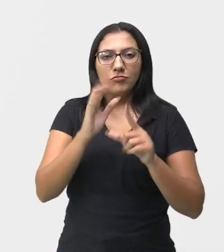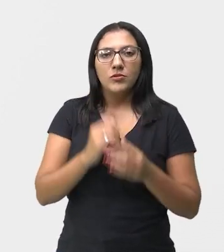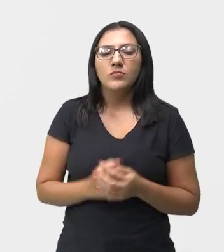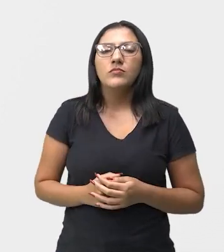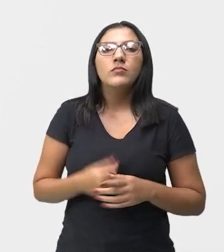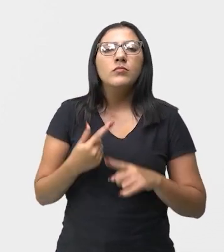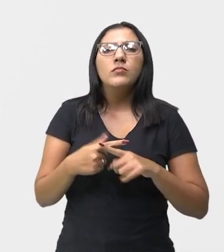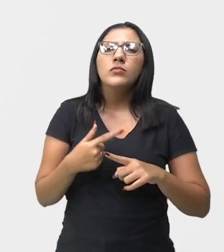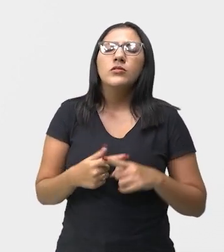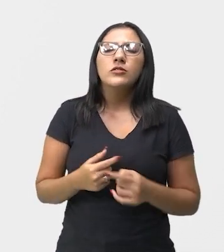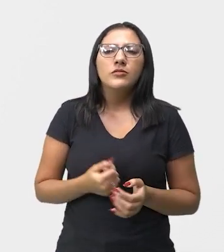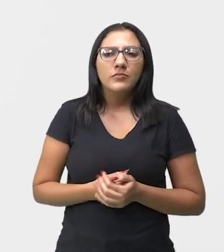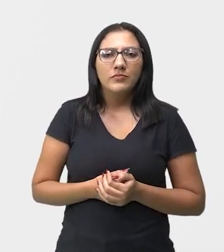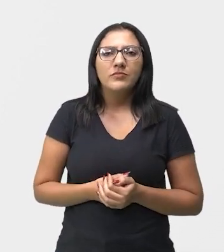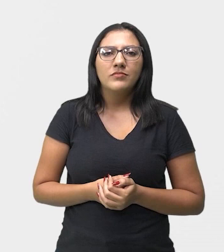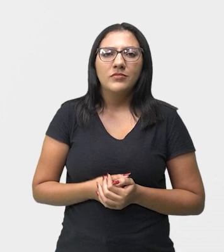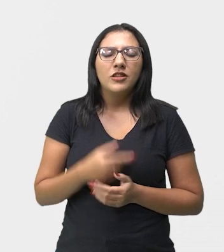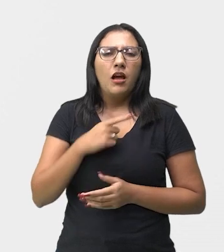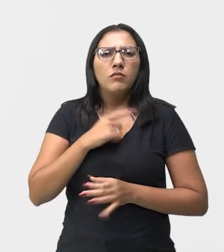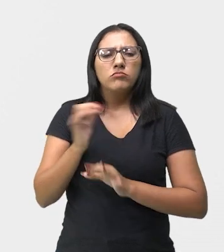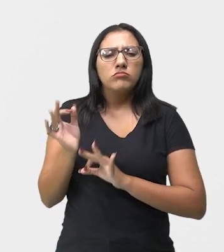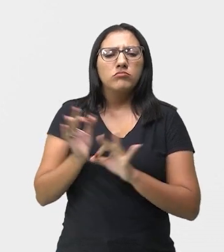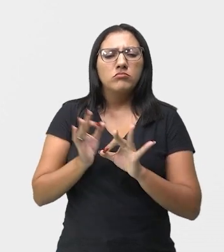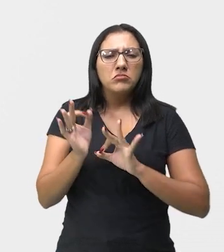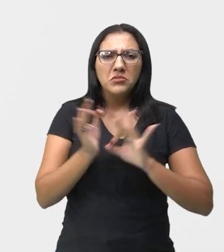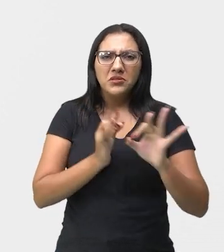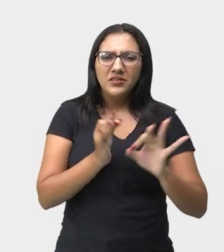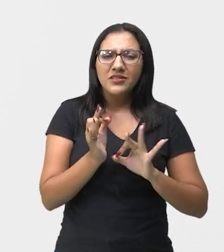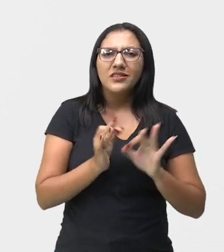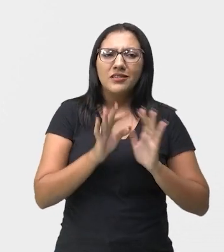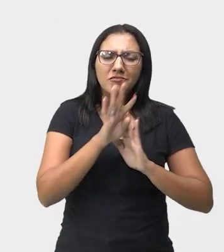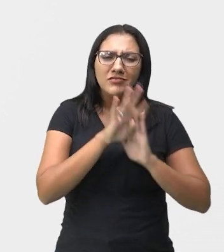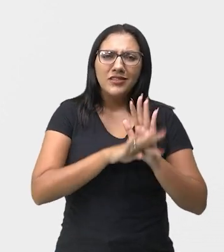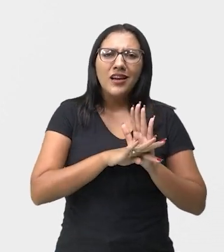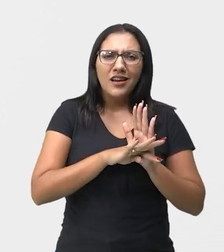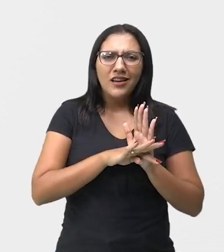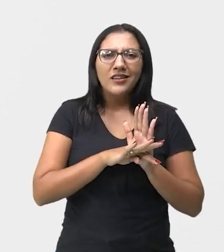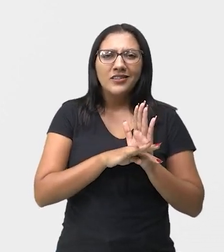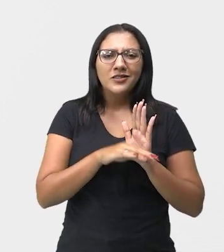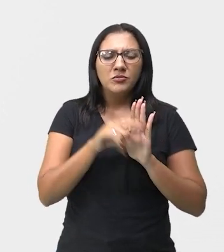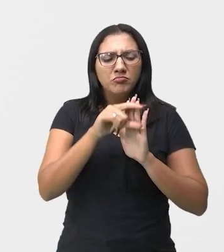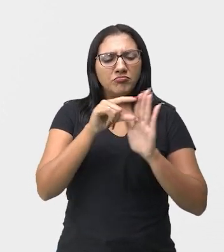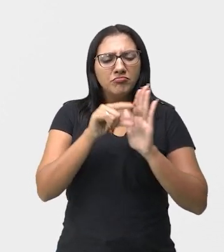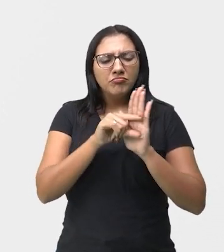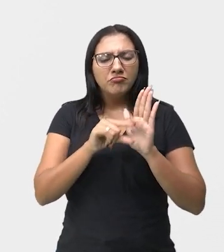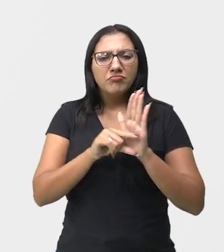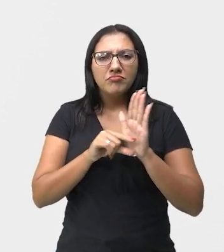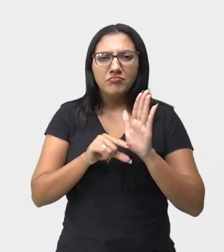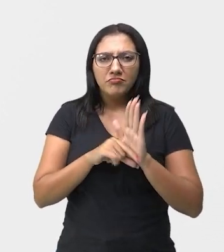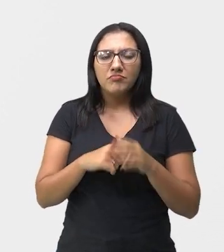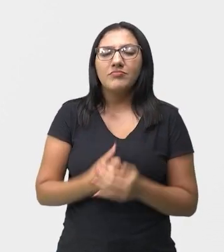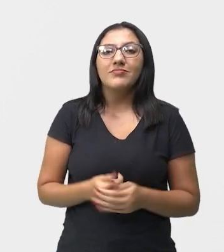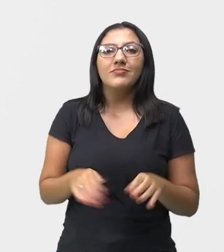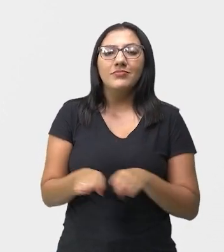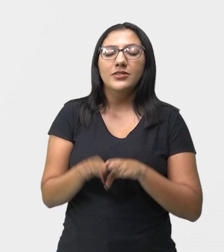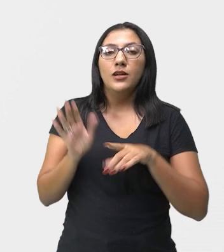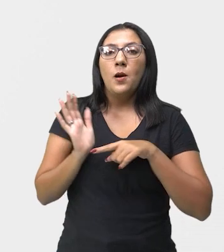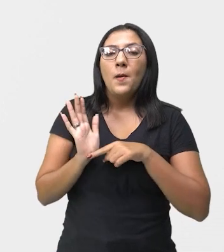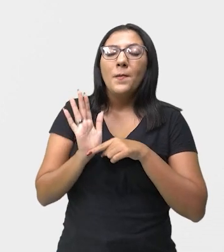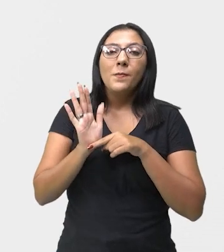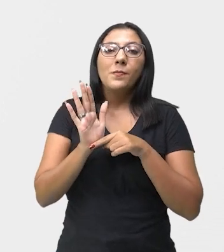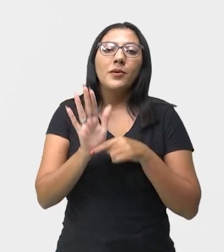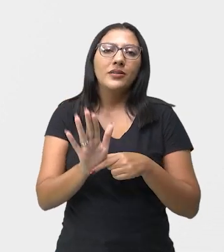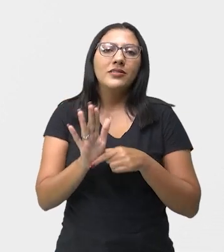apresentar o texto dentro de ilustrações, combinado com fotos, com informações numéricas, com